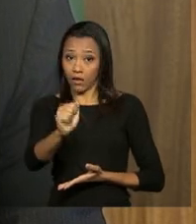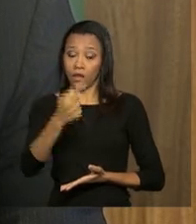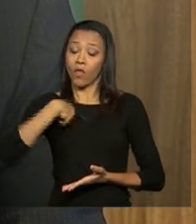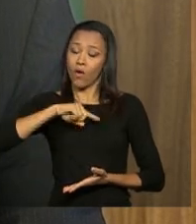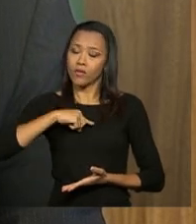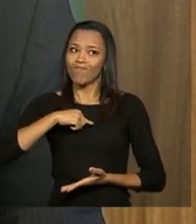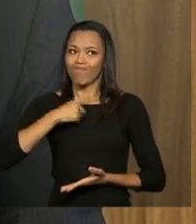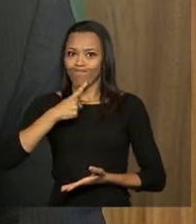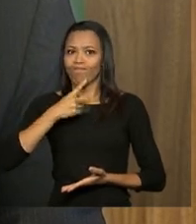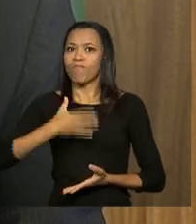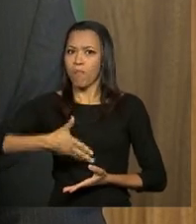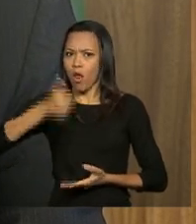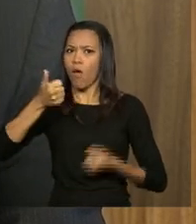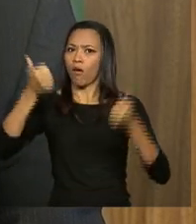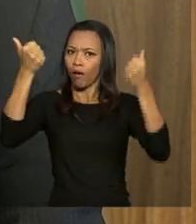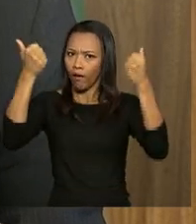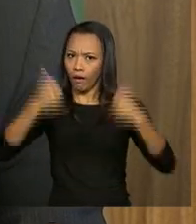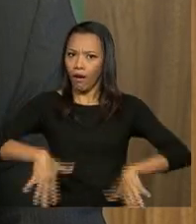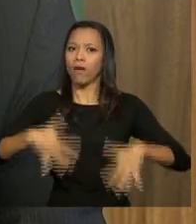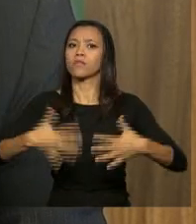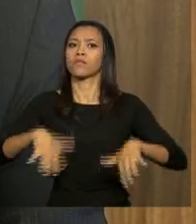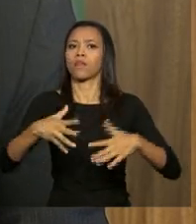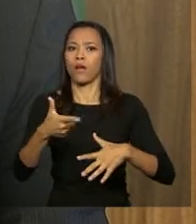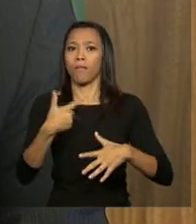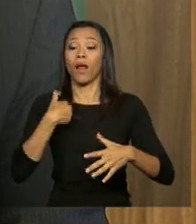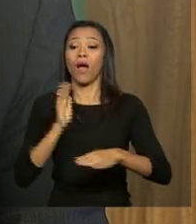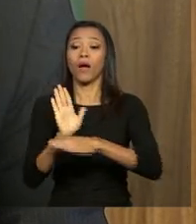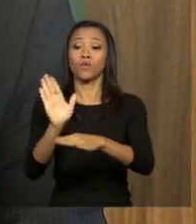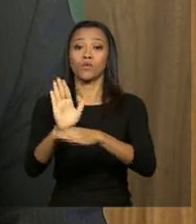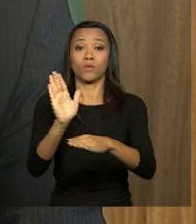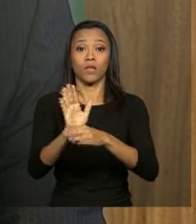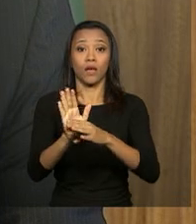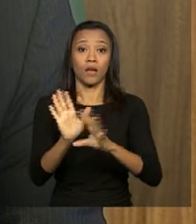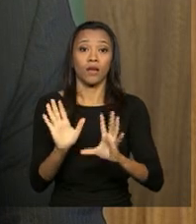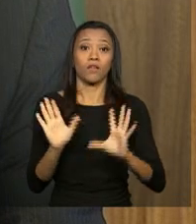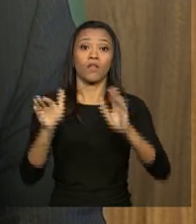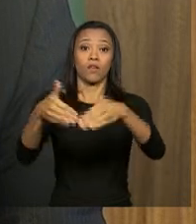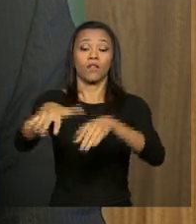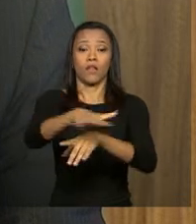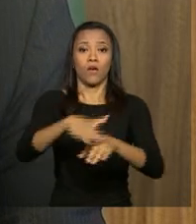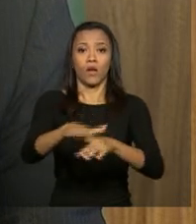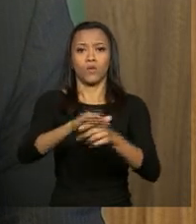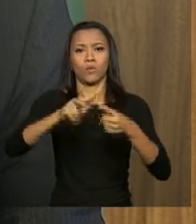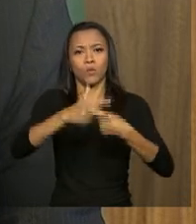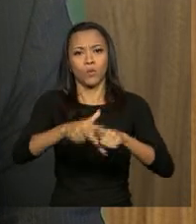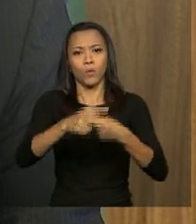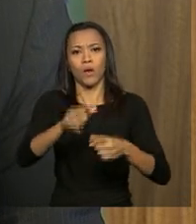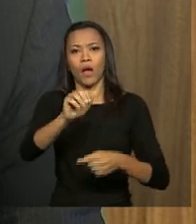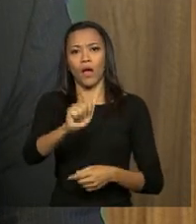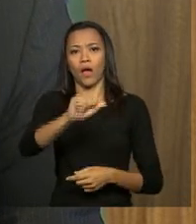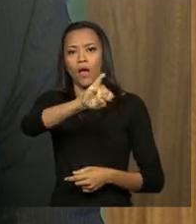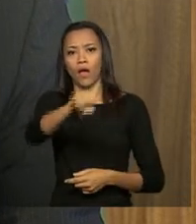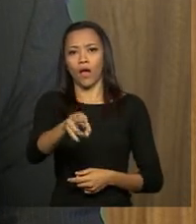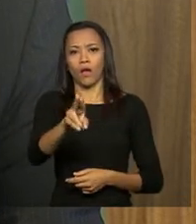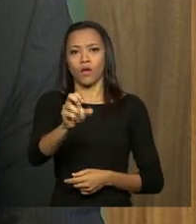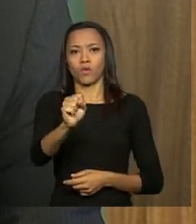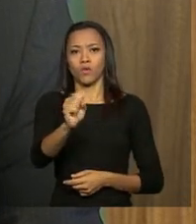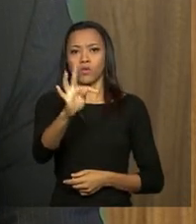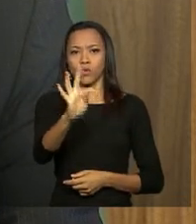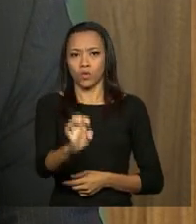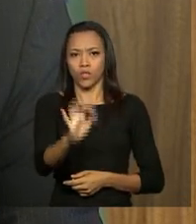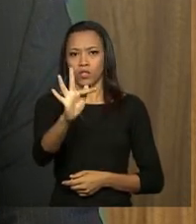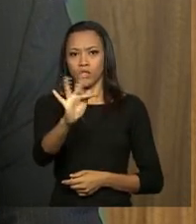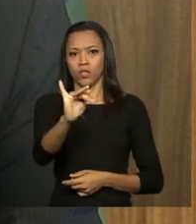melhor as despesas obrigatórias para ajudar no ajuste fiscal e tem algumas medidas e ajustes de alíquotas e de